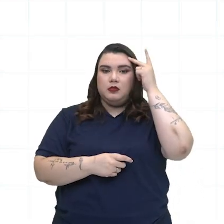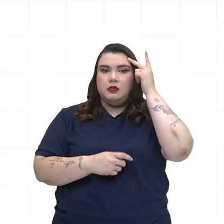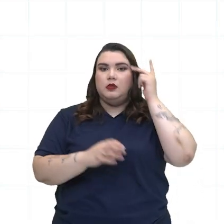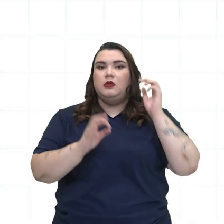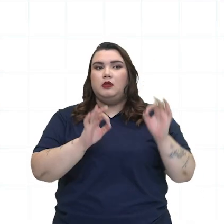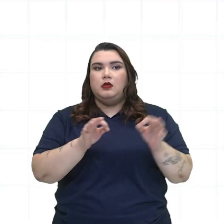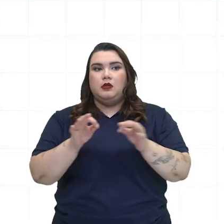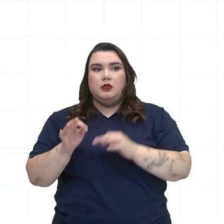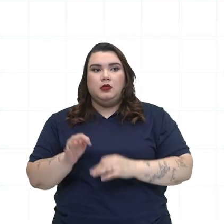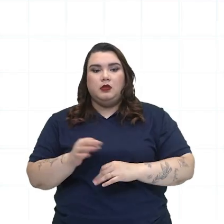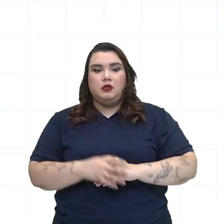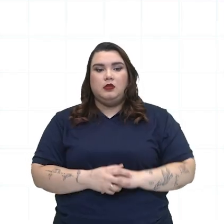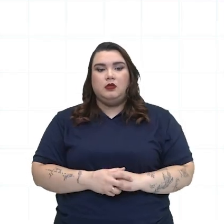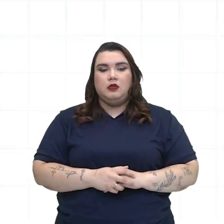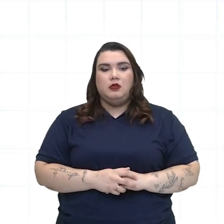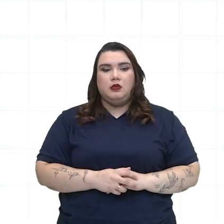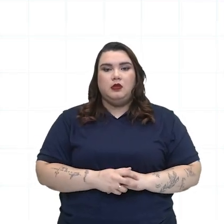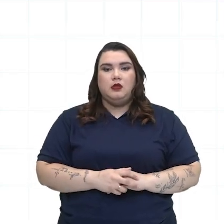temos